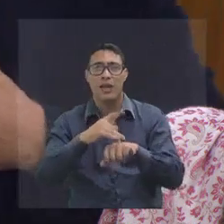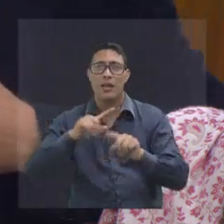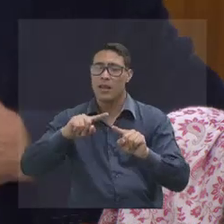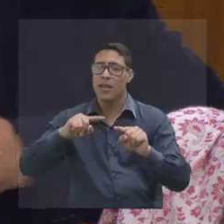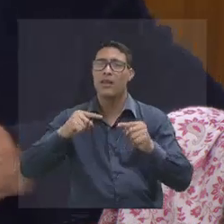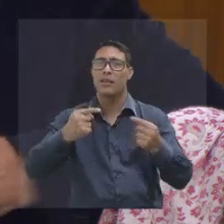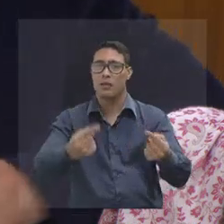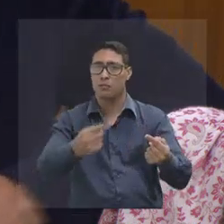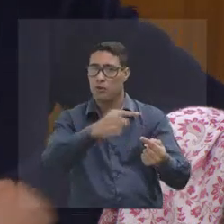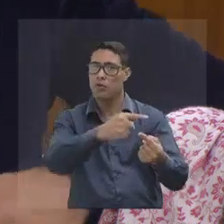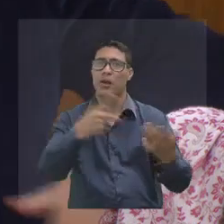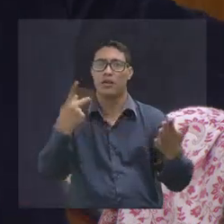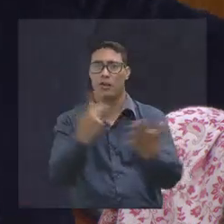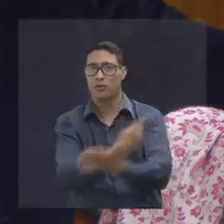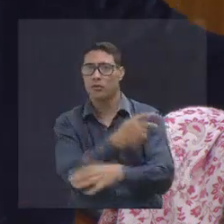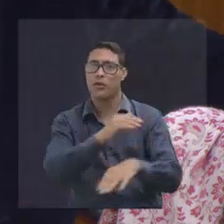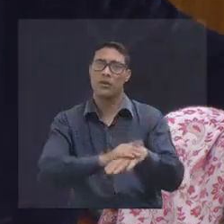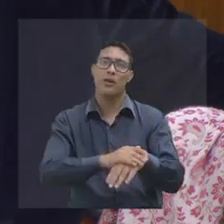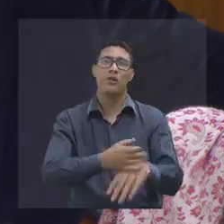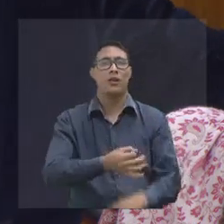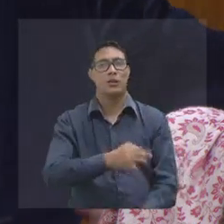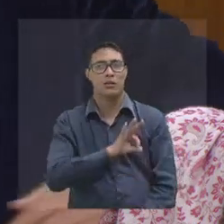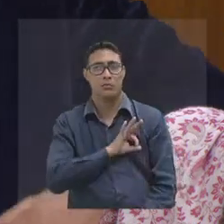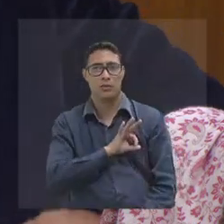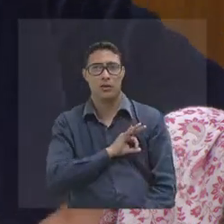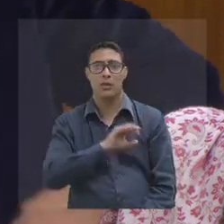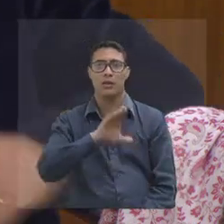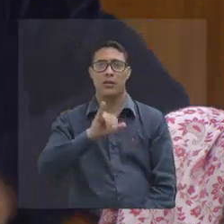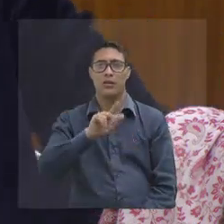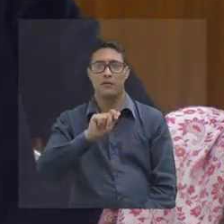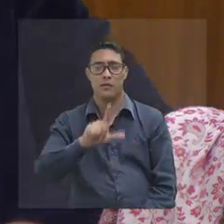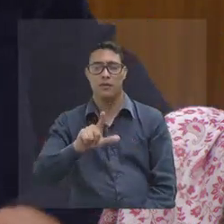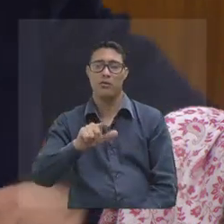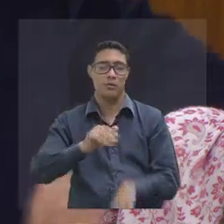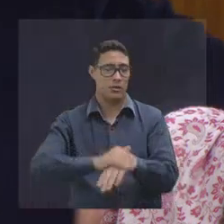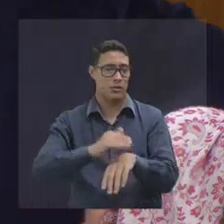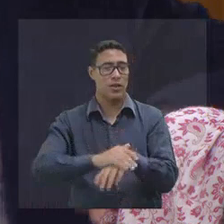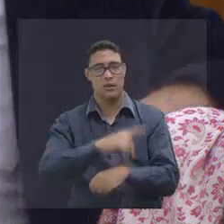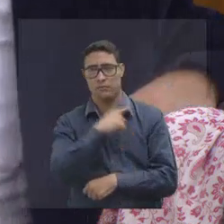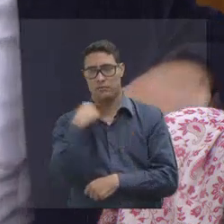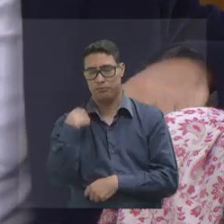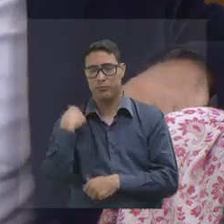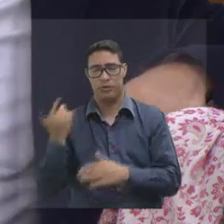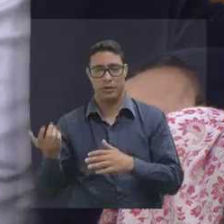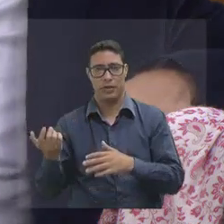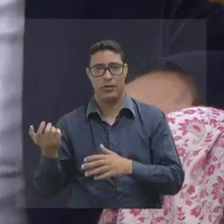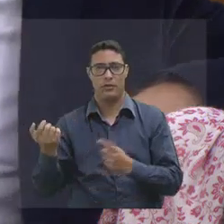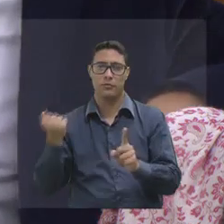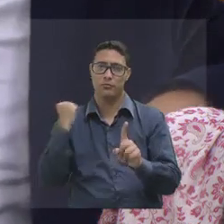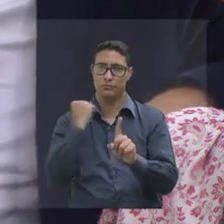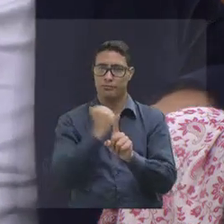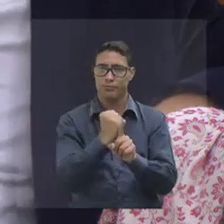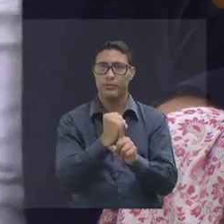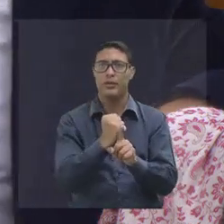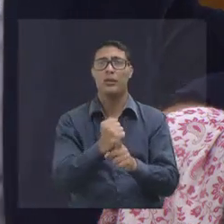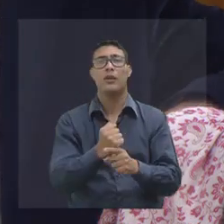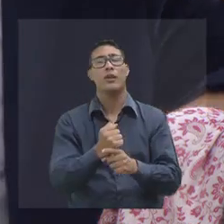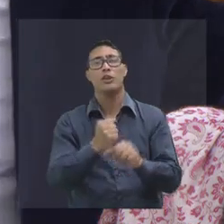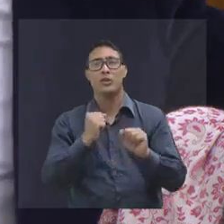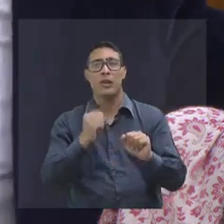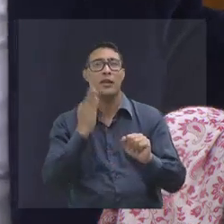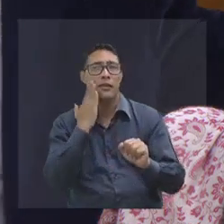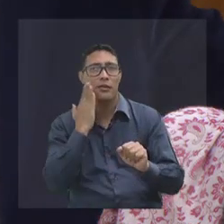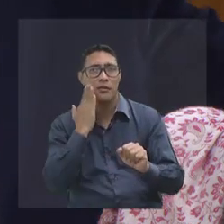suicídio na Polícia Civil da escrivan da escrivan Rafaela então assim a gente sabe que o ambiente de trabalho pode ser adoecedor